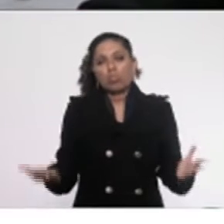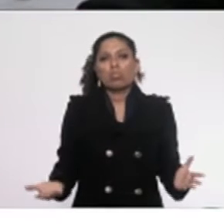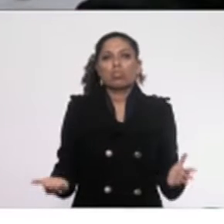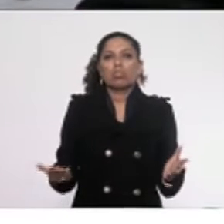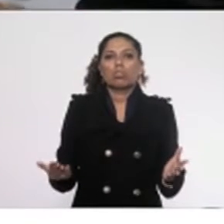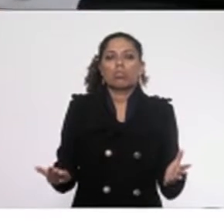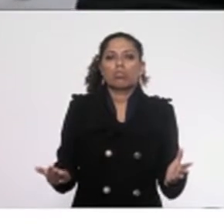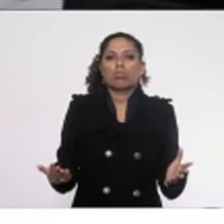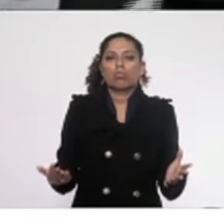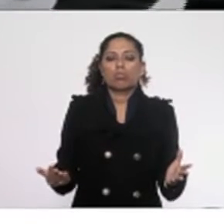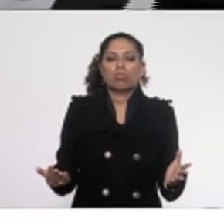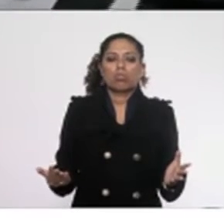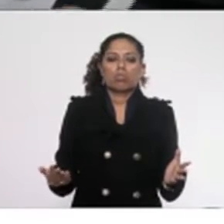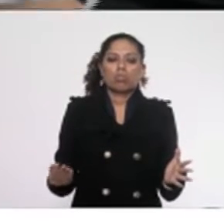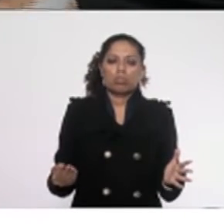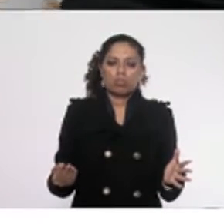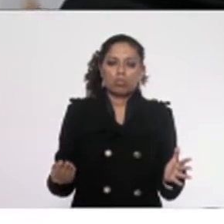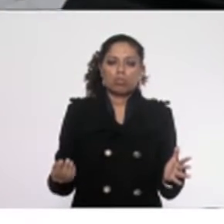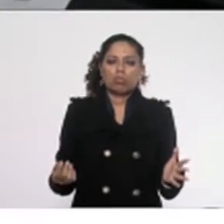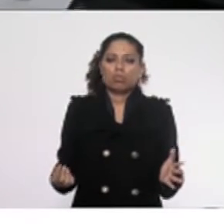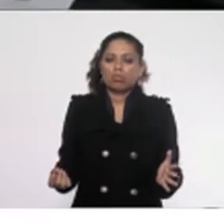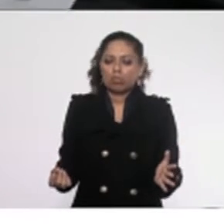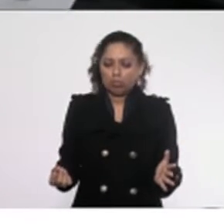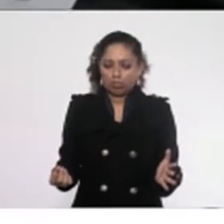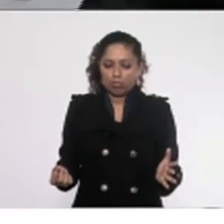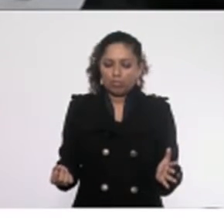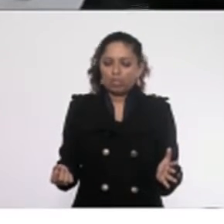pode, você são 4 membros?